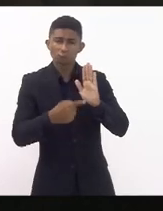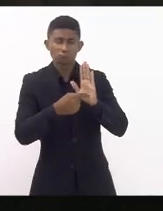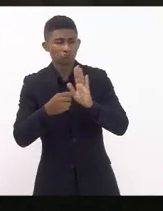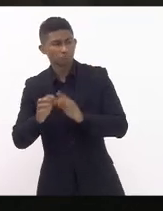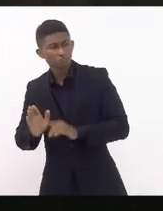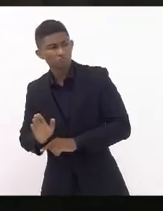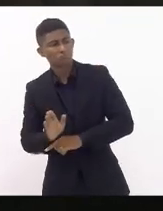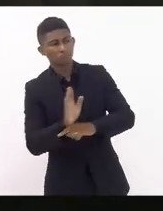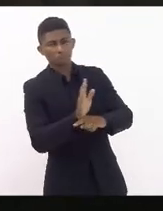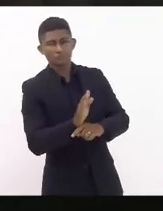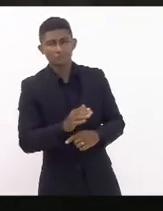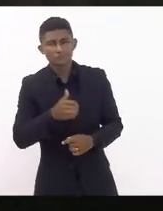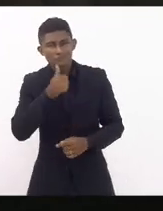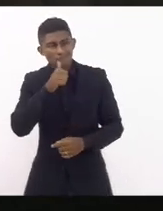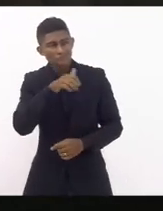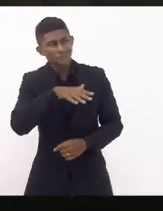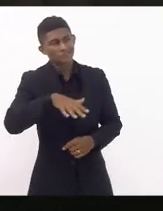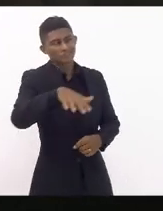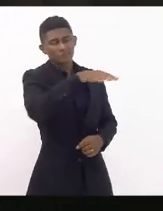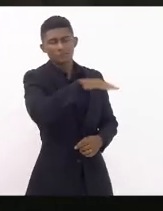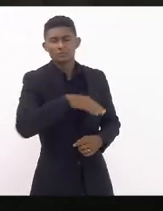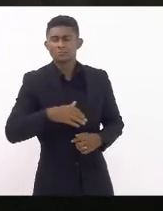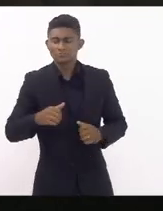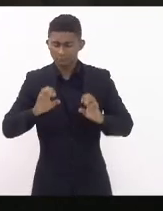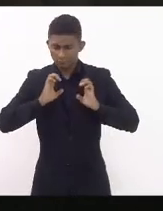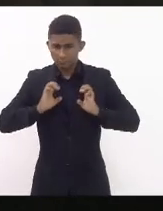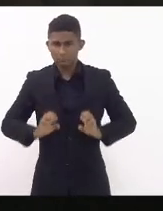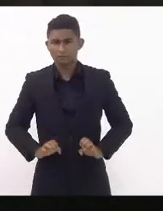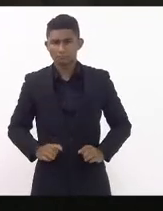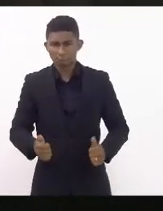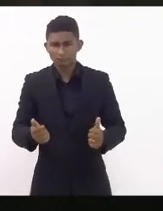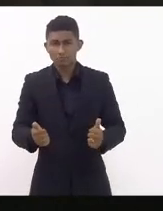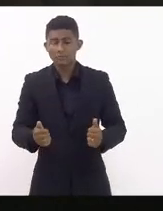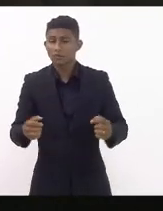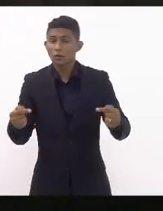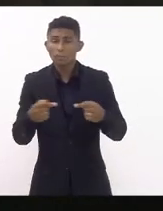traz esse olhar diferenciado que Vossa Excelência tem.